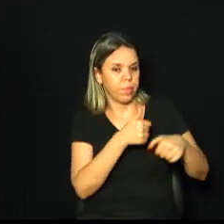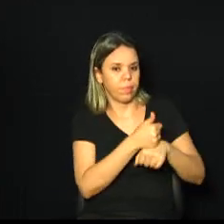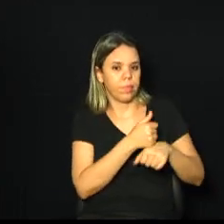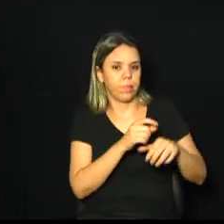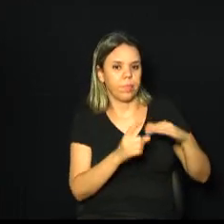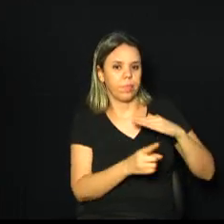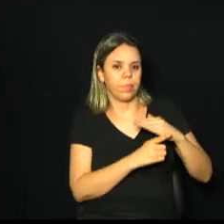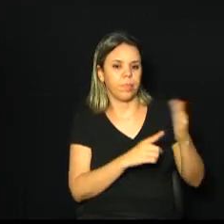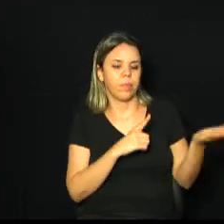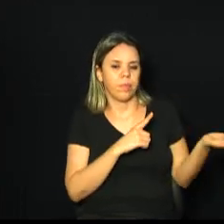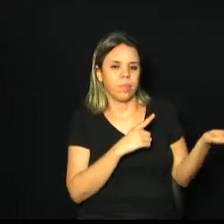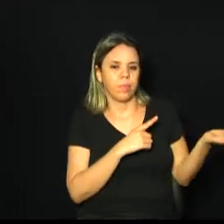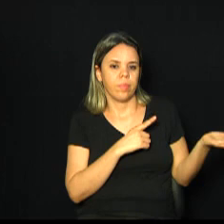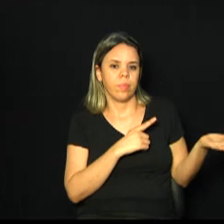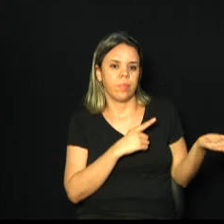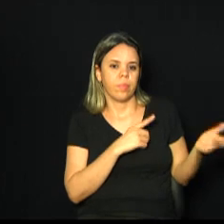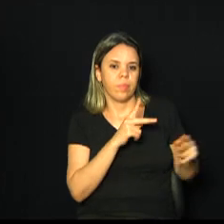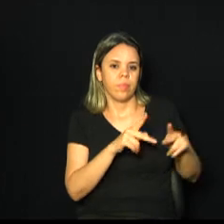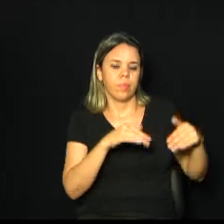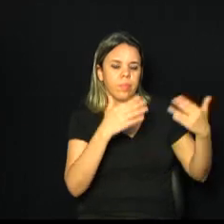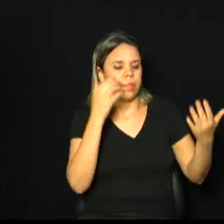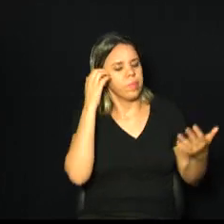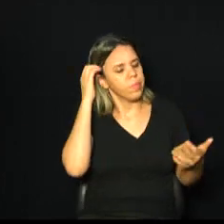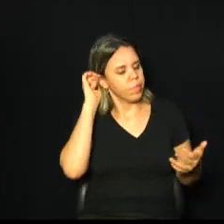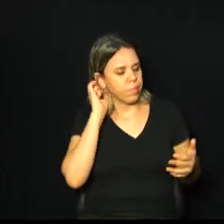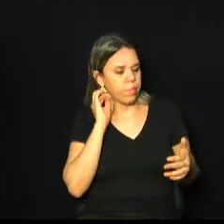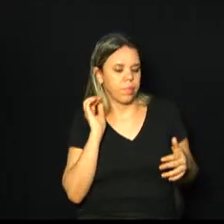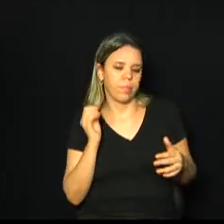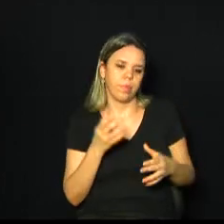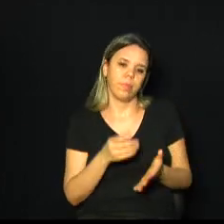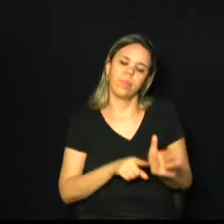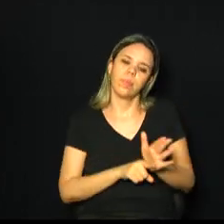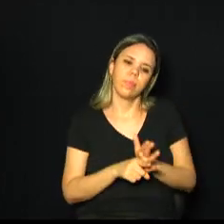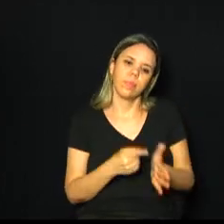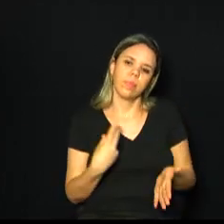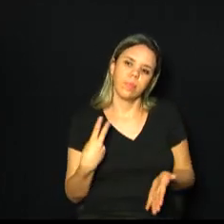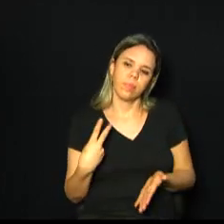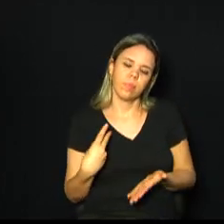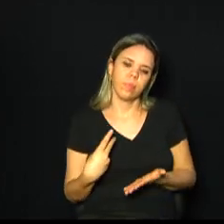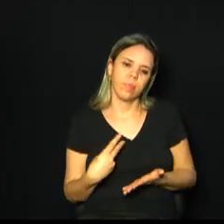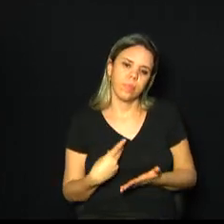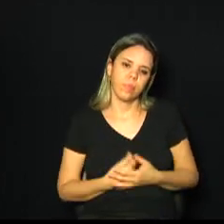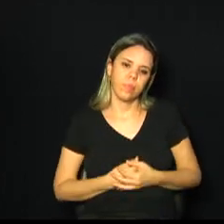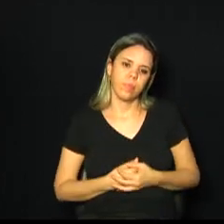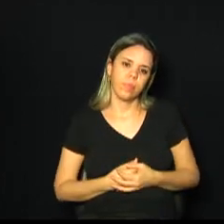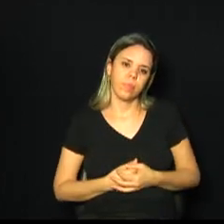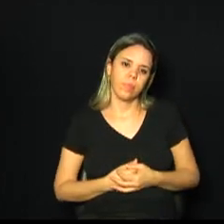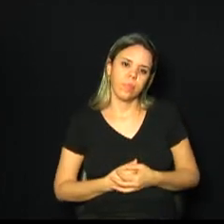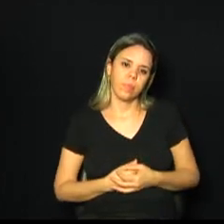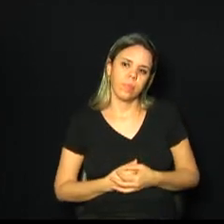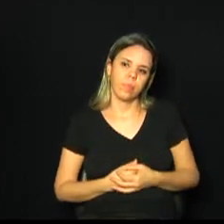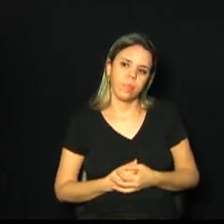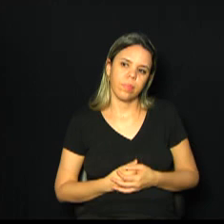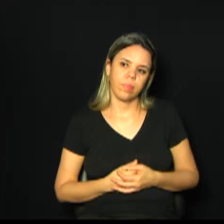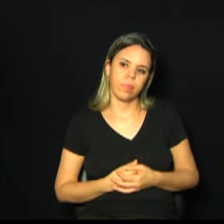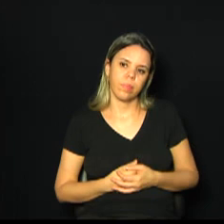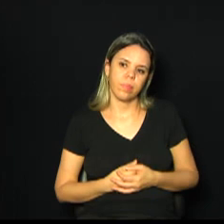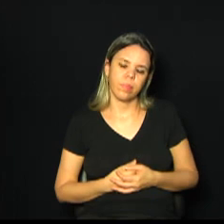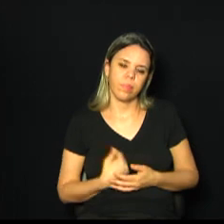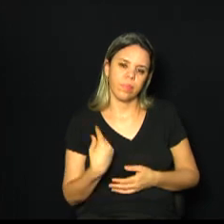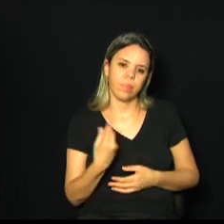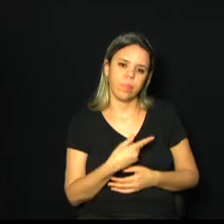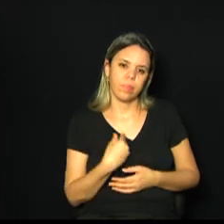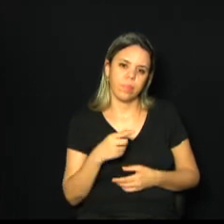você tem os agentes externos, que são os titulares dos dados. Eu, você, nós somos titulares de dados. Então, nós somos um